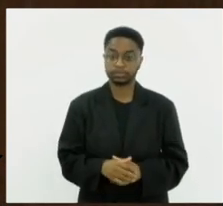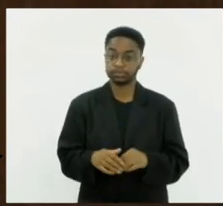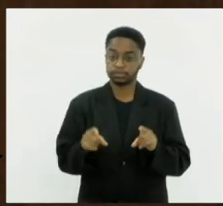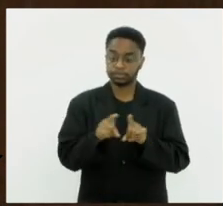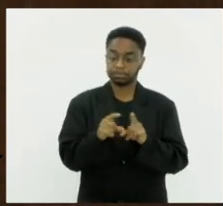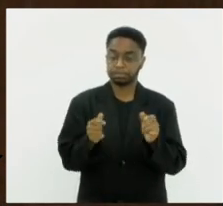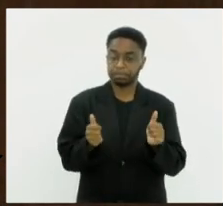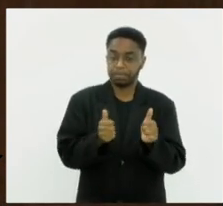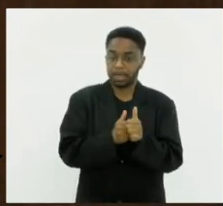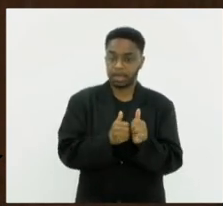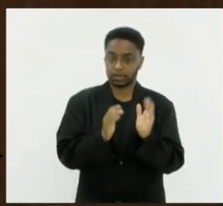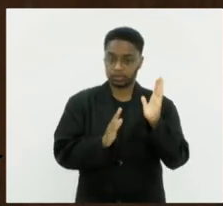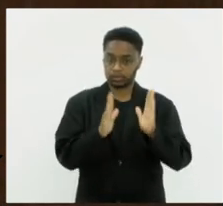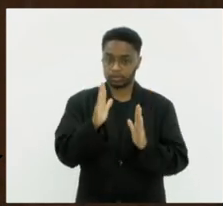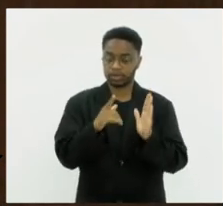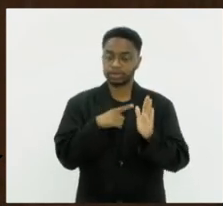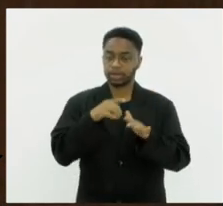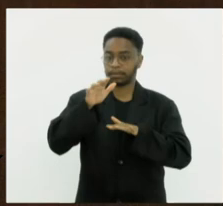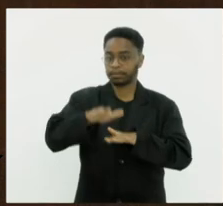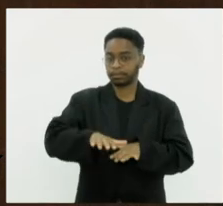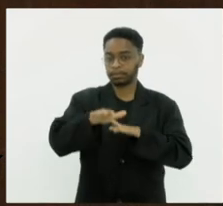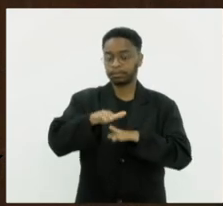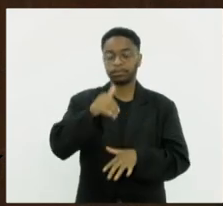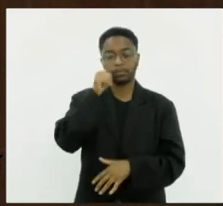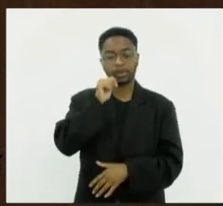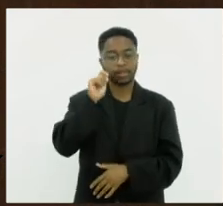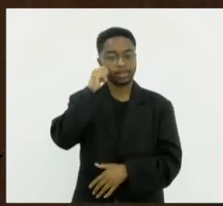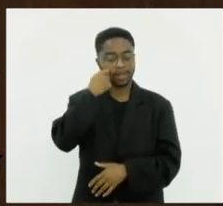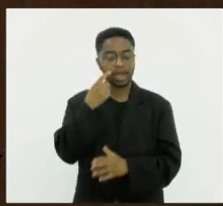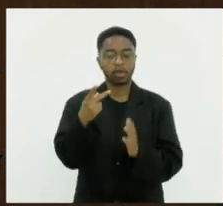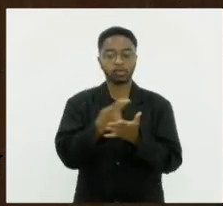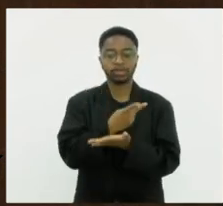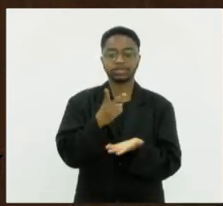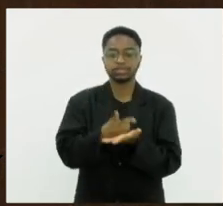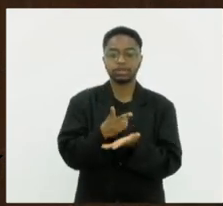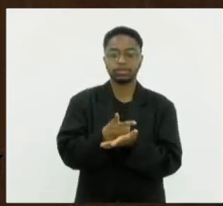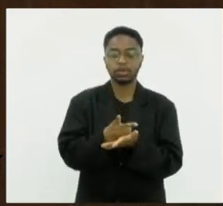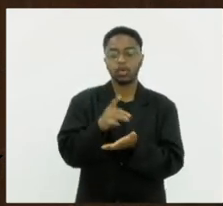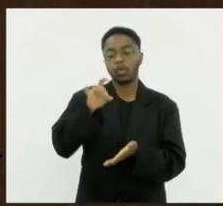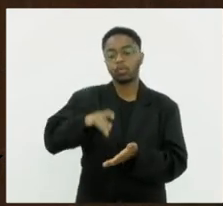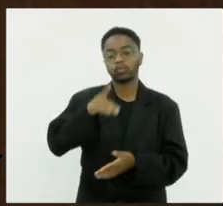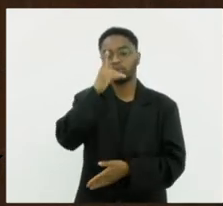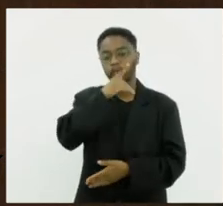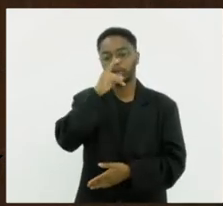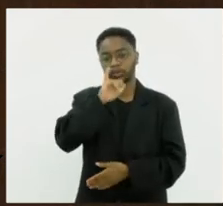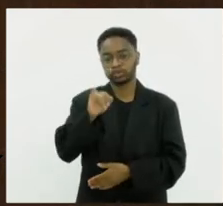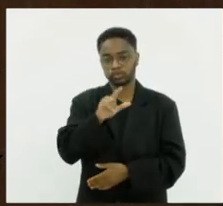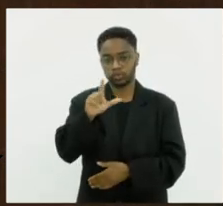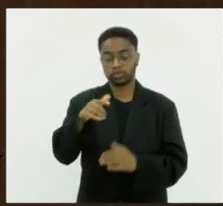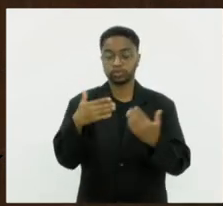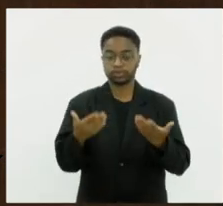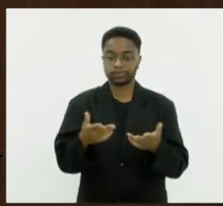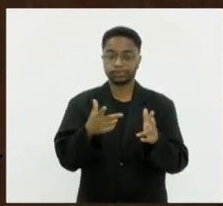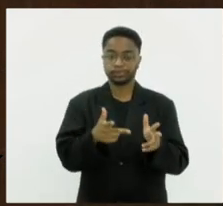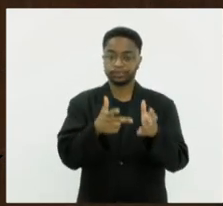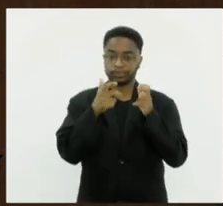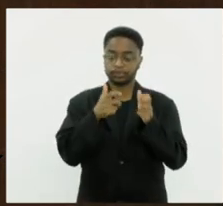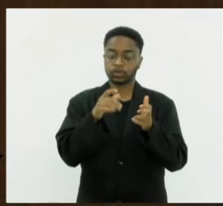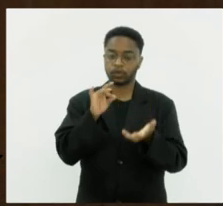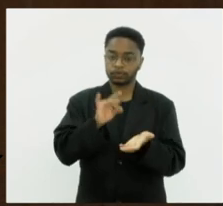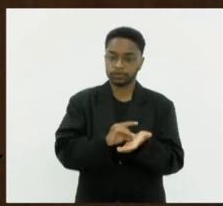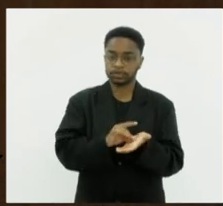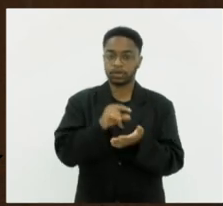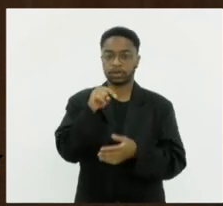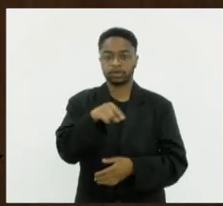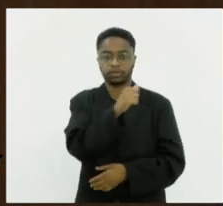essa data, tem a Marcha das Mulheres Negras, que acontece sempre no último domingo de julho. Fazer esse reconhecimento de forma oficial aqui